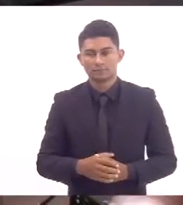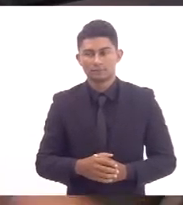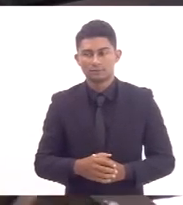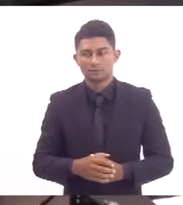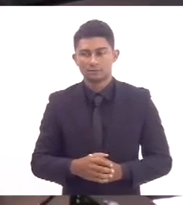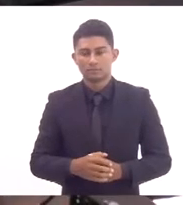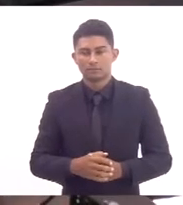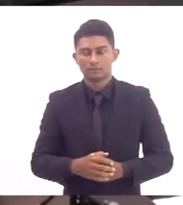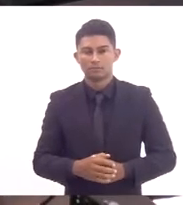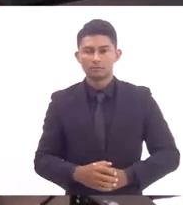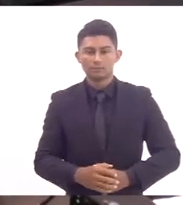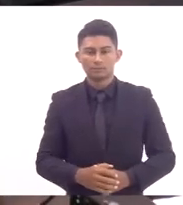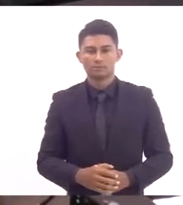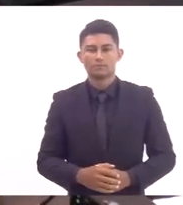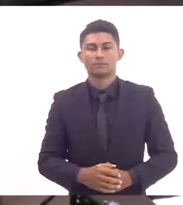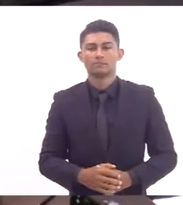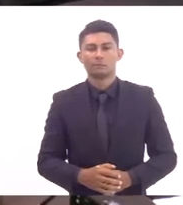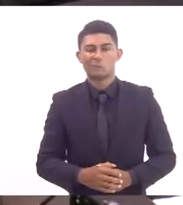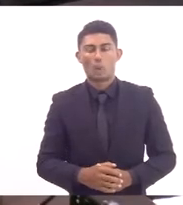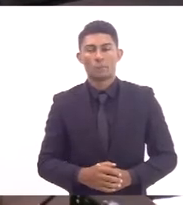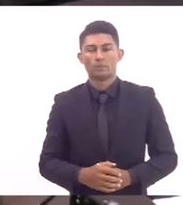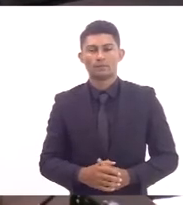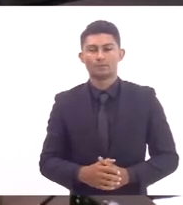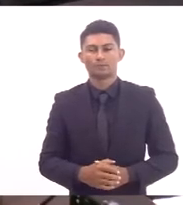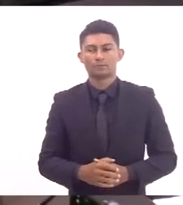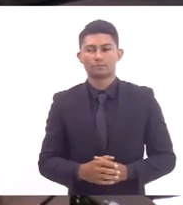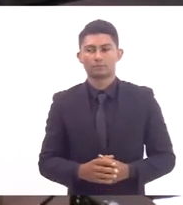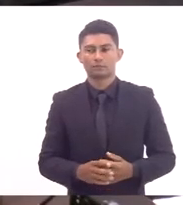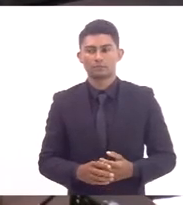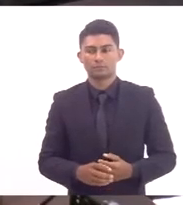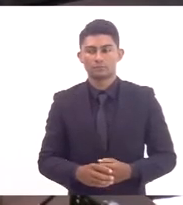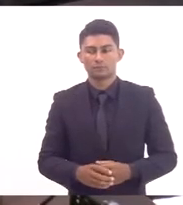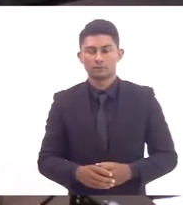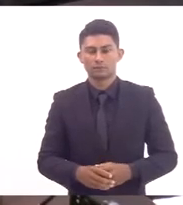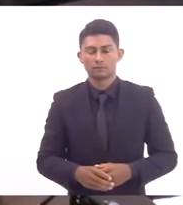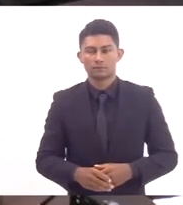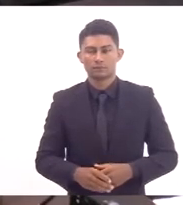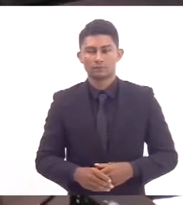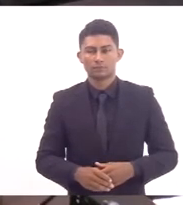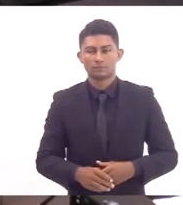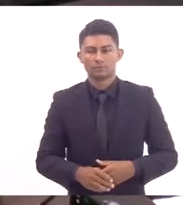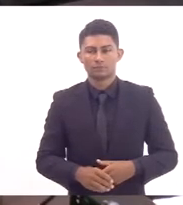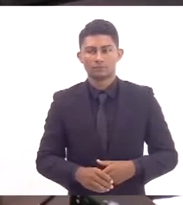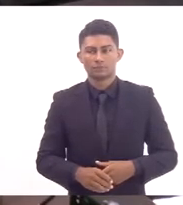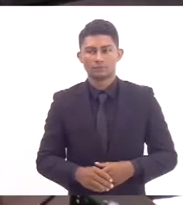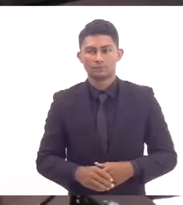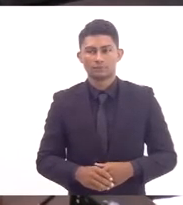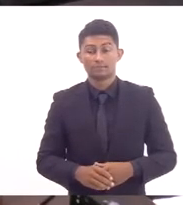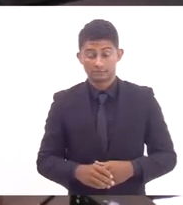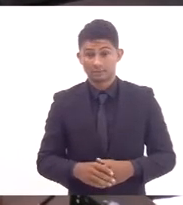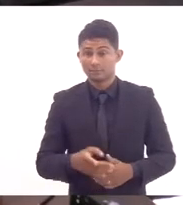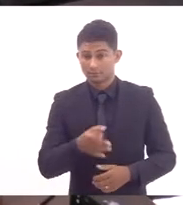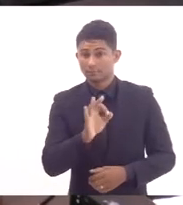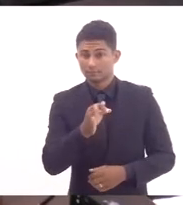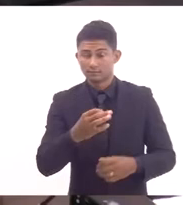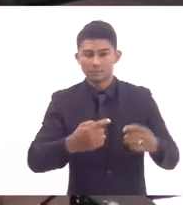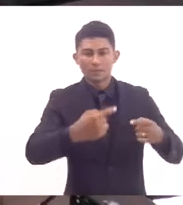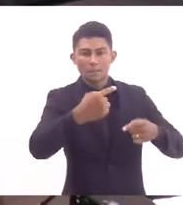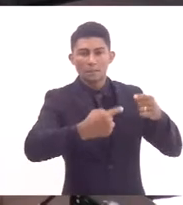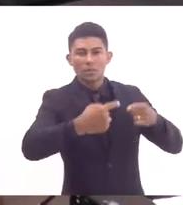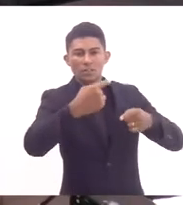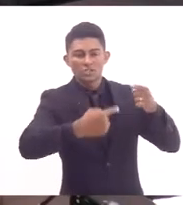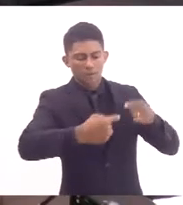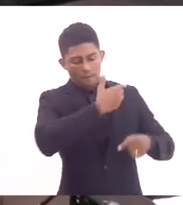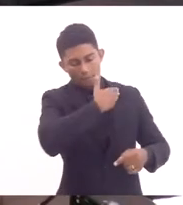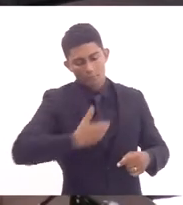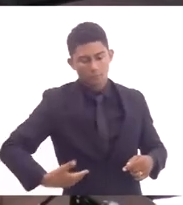é viajar anjo me ajuda muito é de políticas públicas para mulher